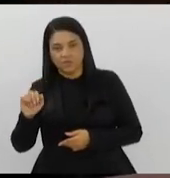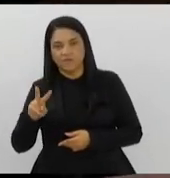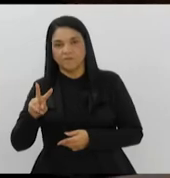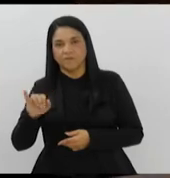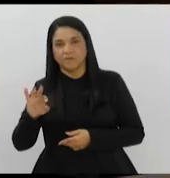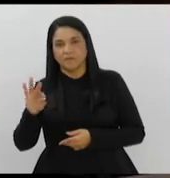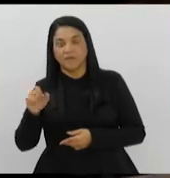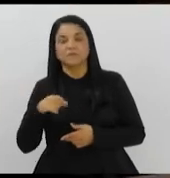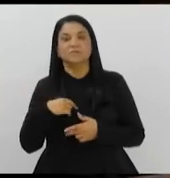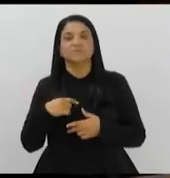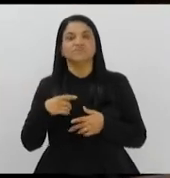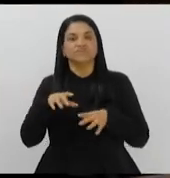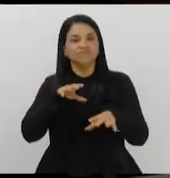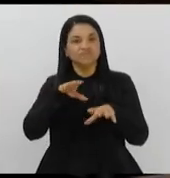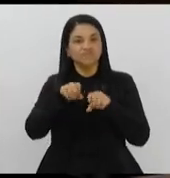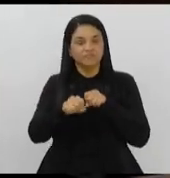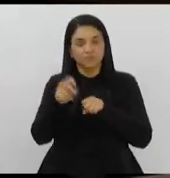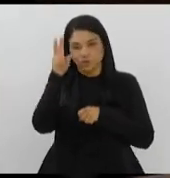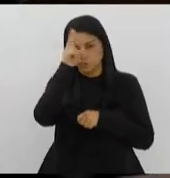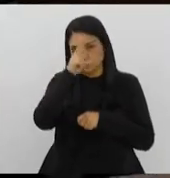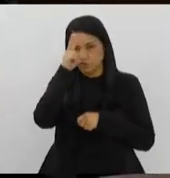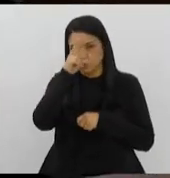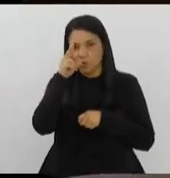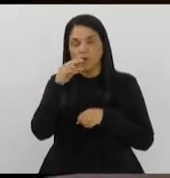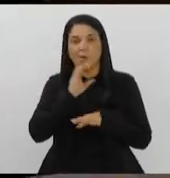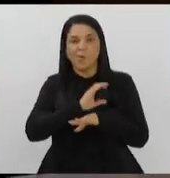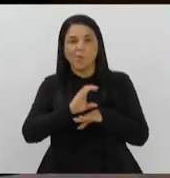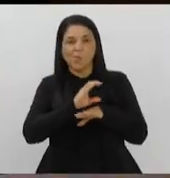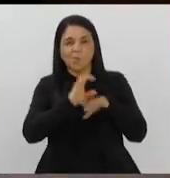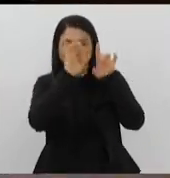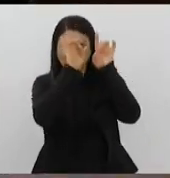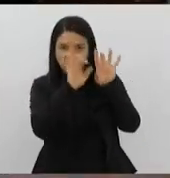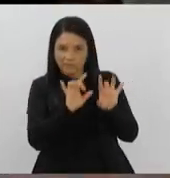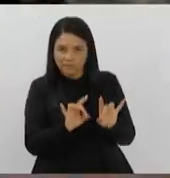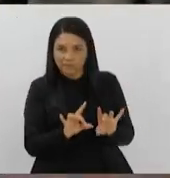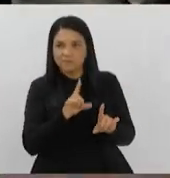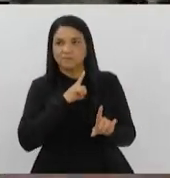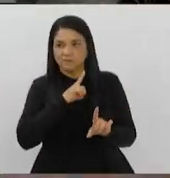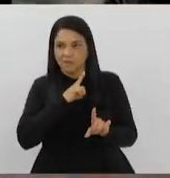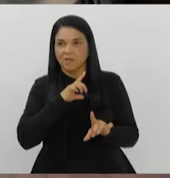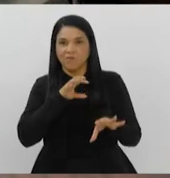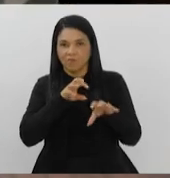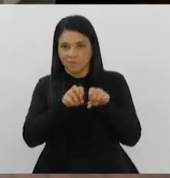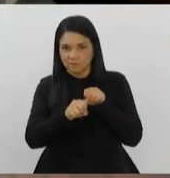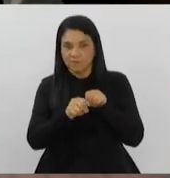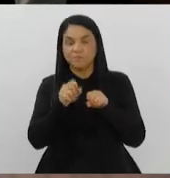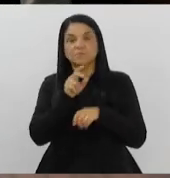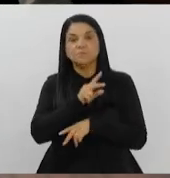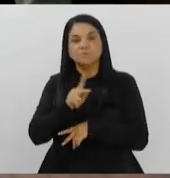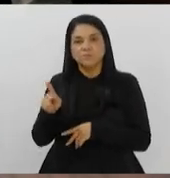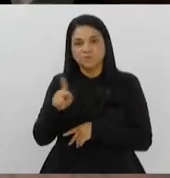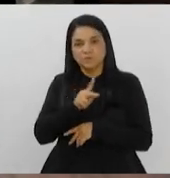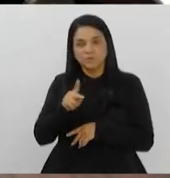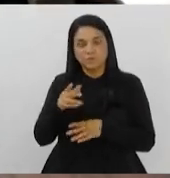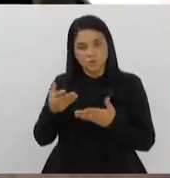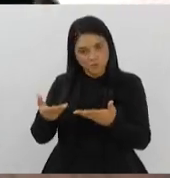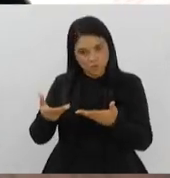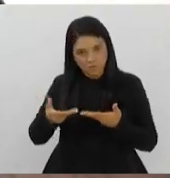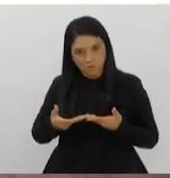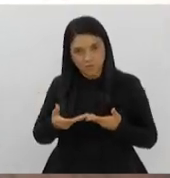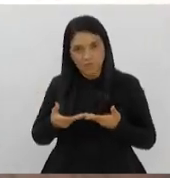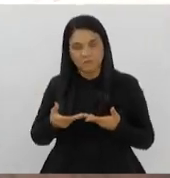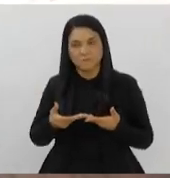em História. Ela tem curso de especialização e ela é professora convidada